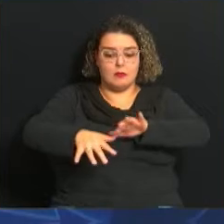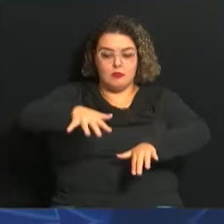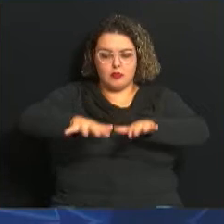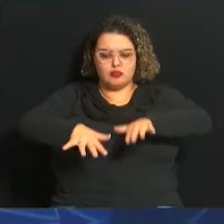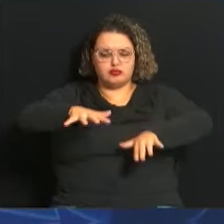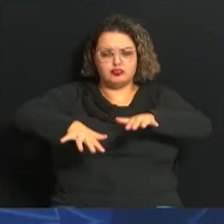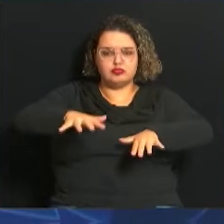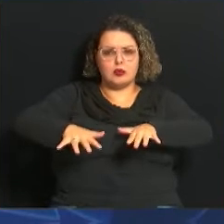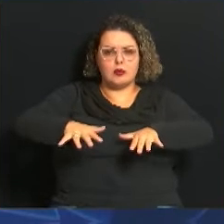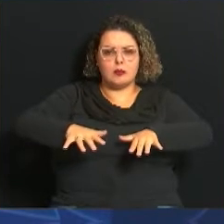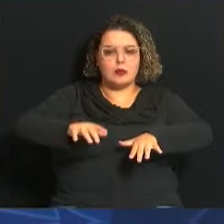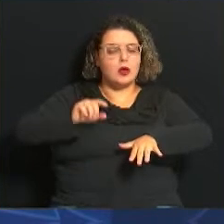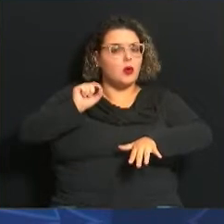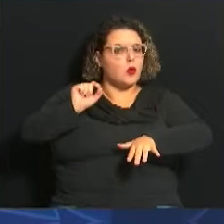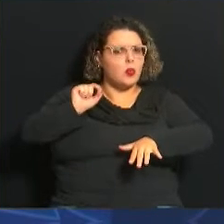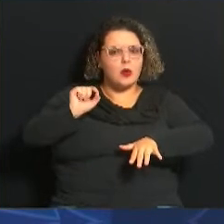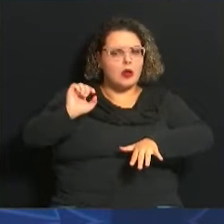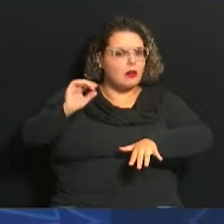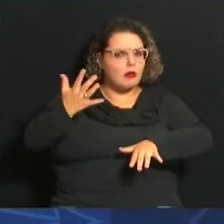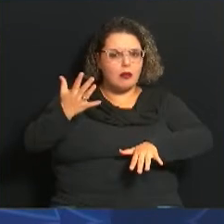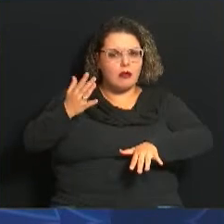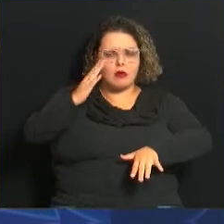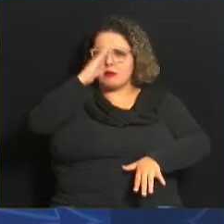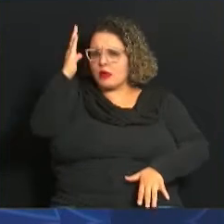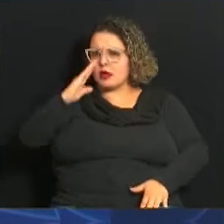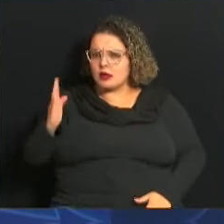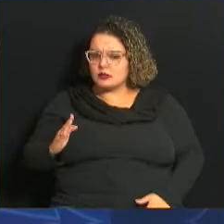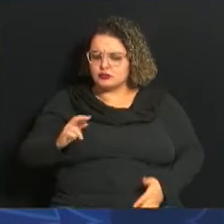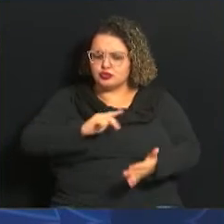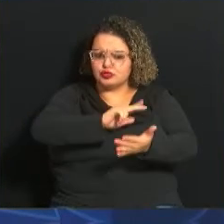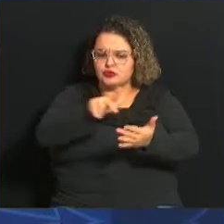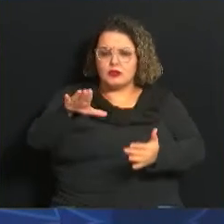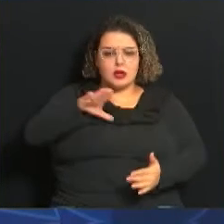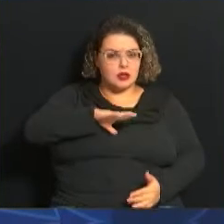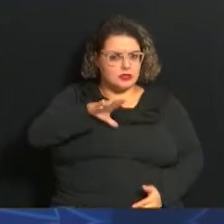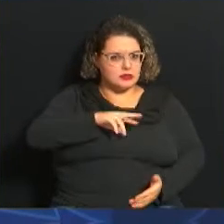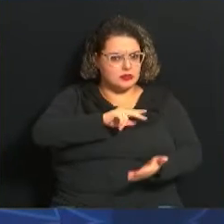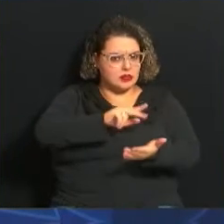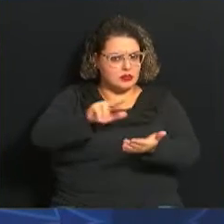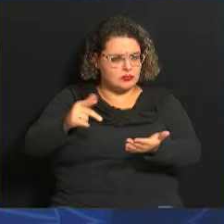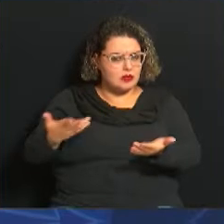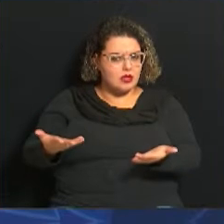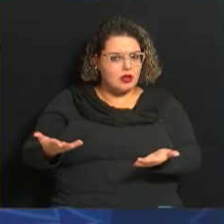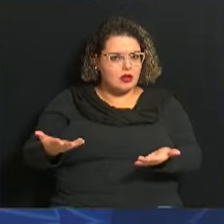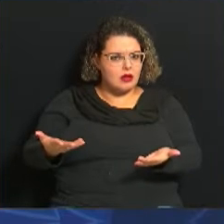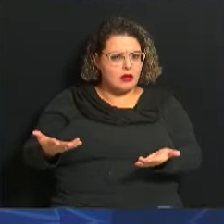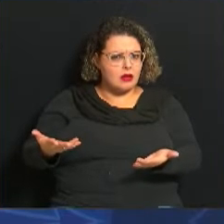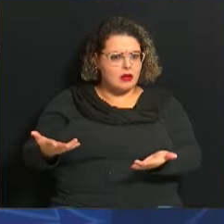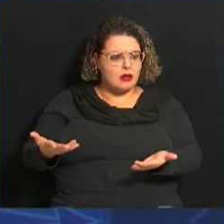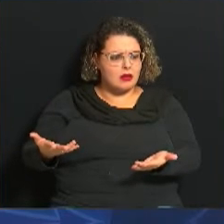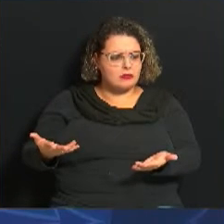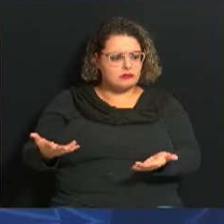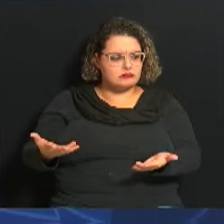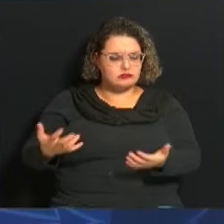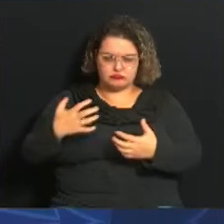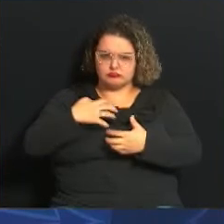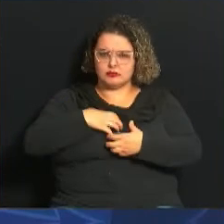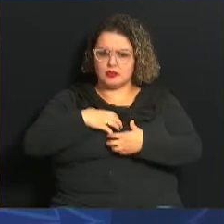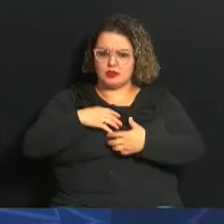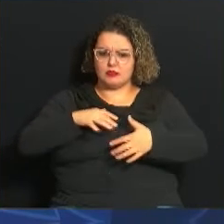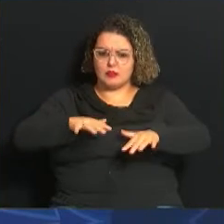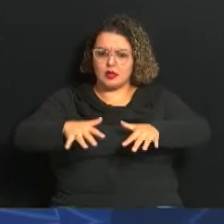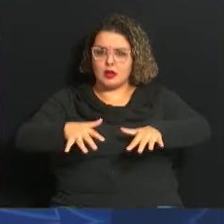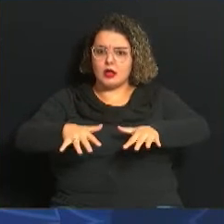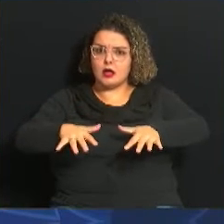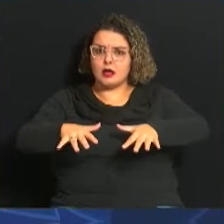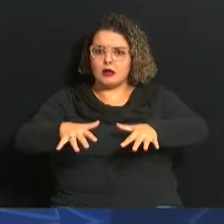Mas o que leva tantos brasileiros de várias cidades diferentes relatarem sentir tremores de